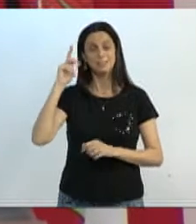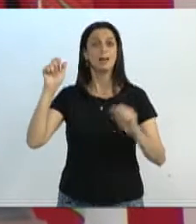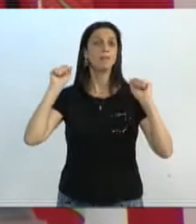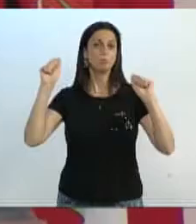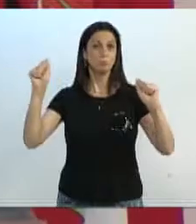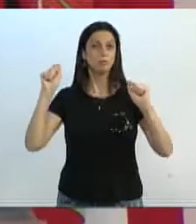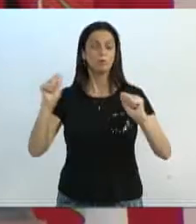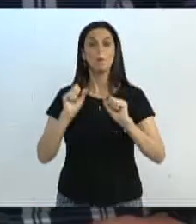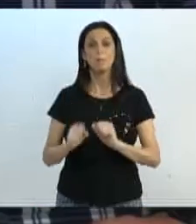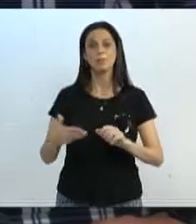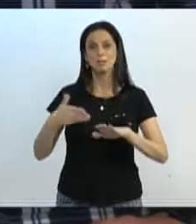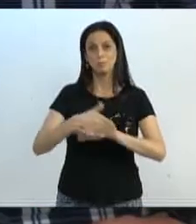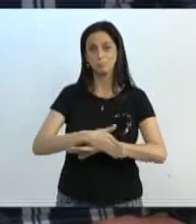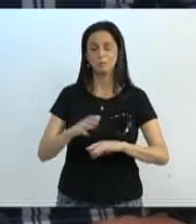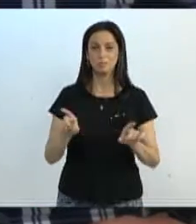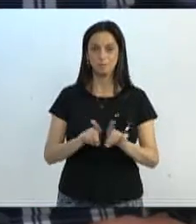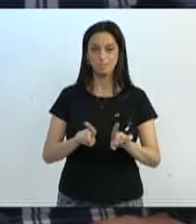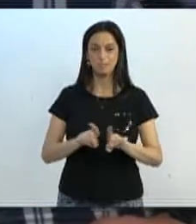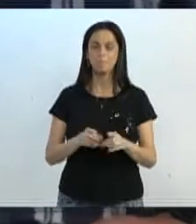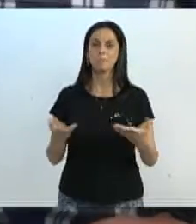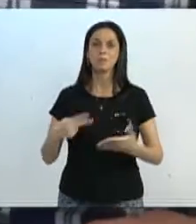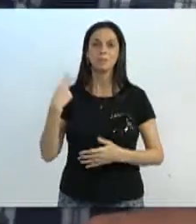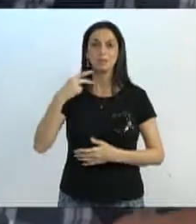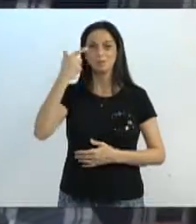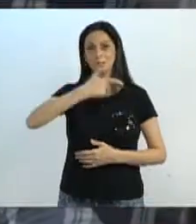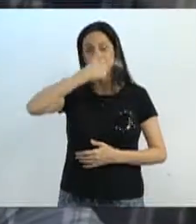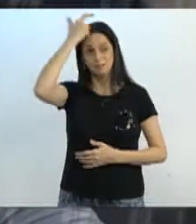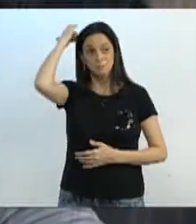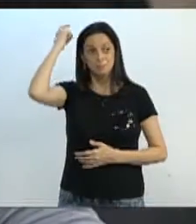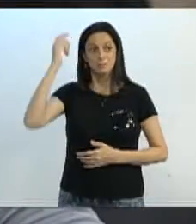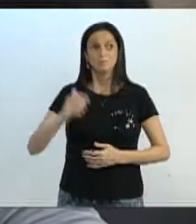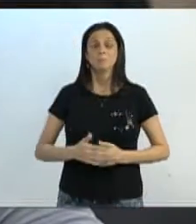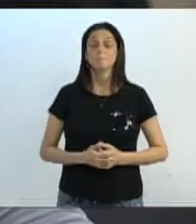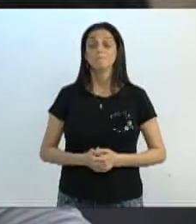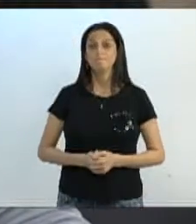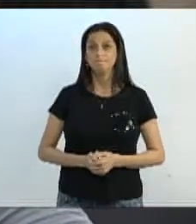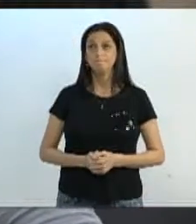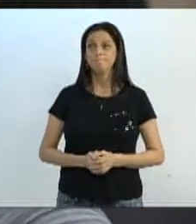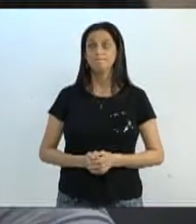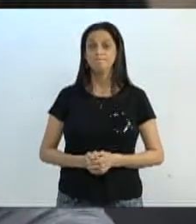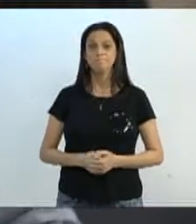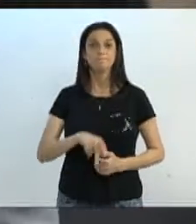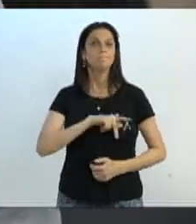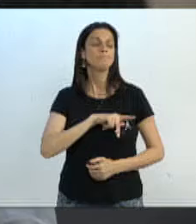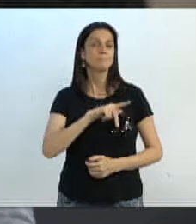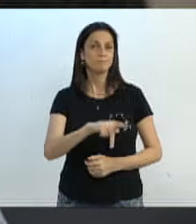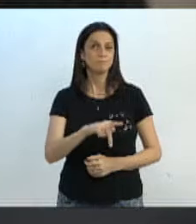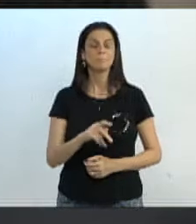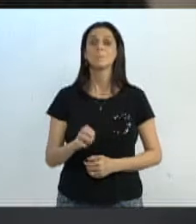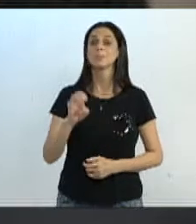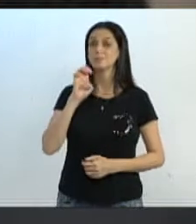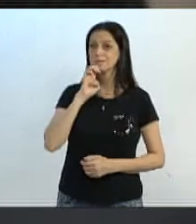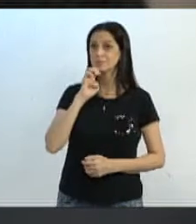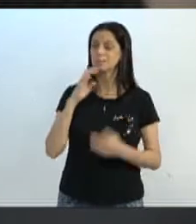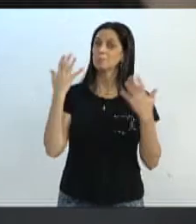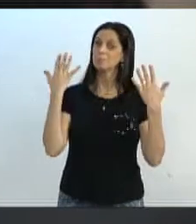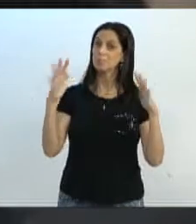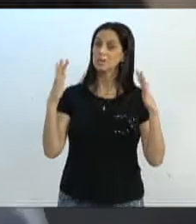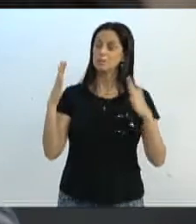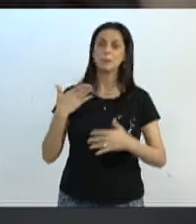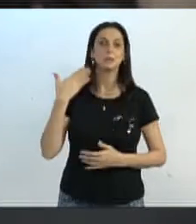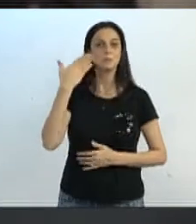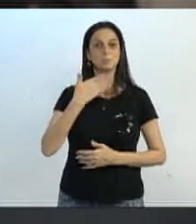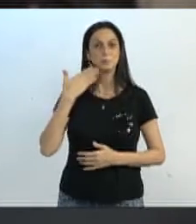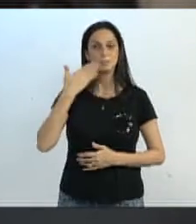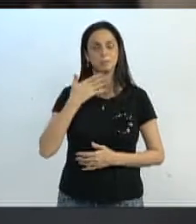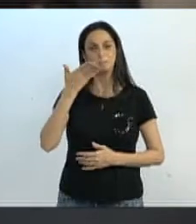Adriano. Com autorização do orador, vereador Adriano Pereira. Vereador, presidente Egídio, queria cumprimentá-lo pelo pronunciamento. Aliás, Vossa